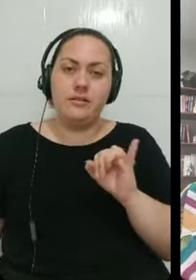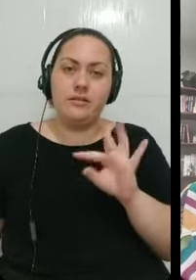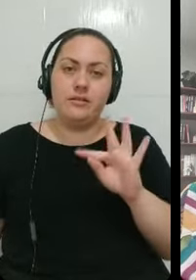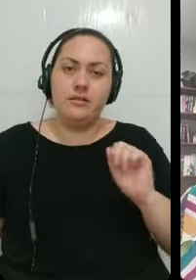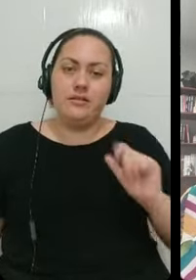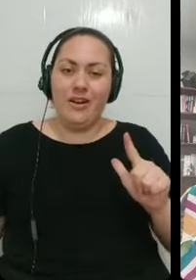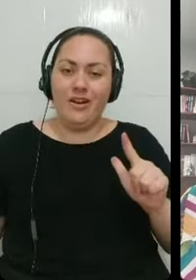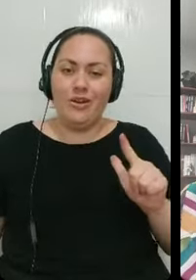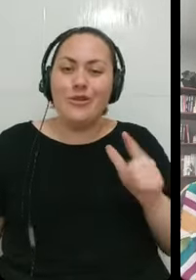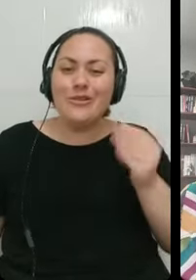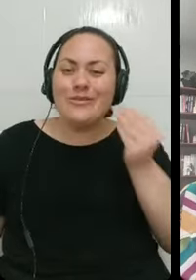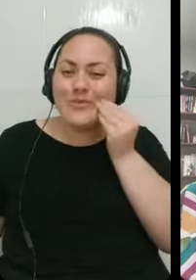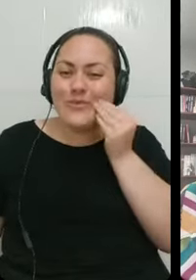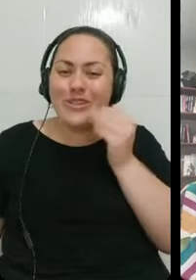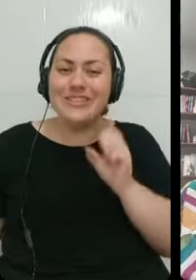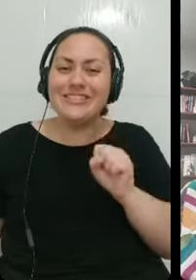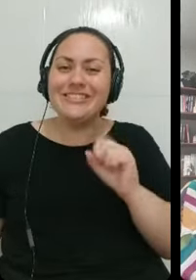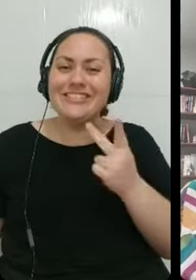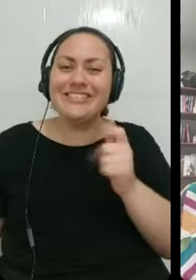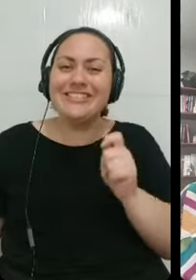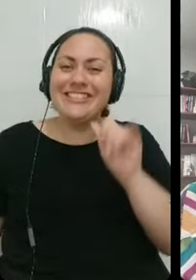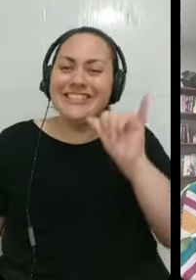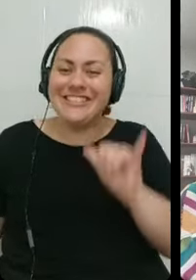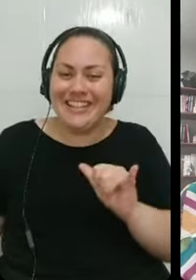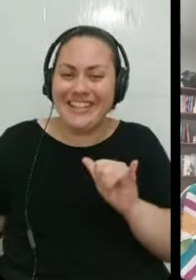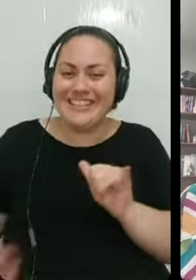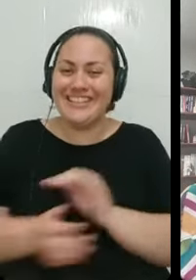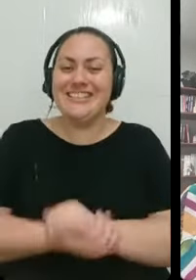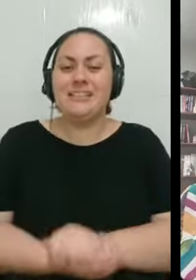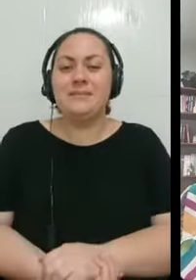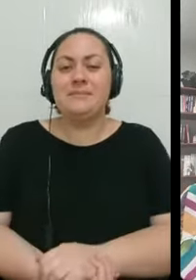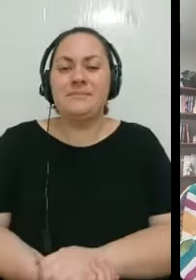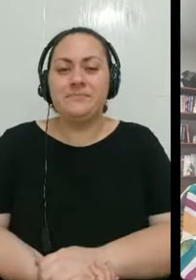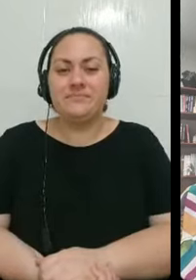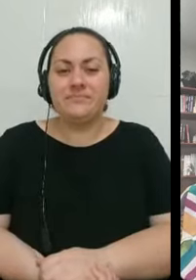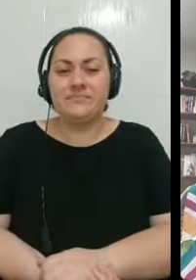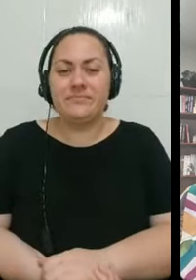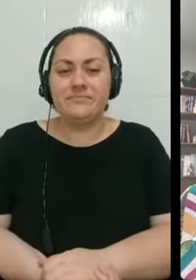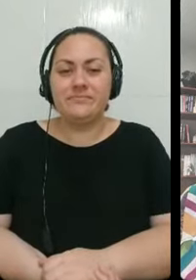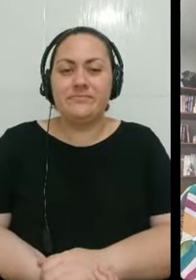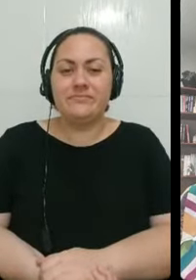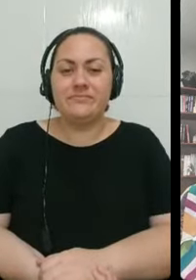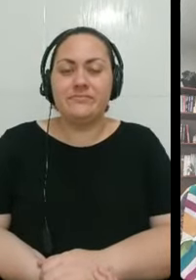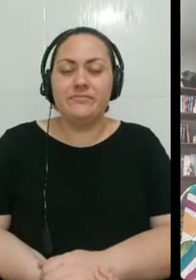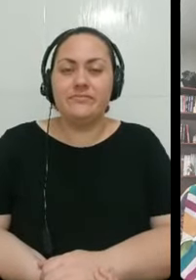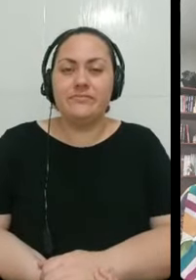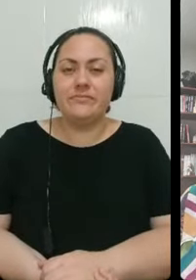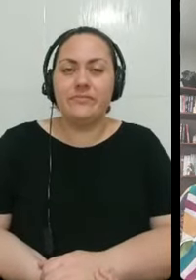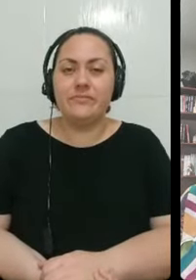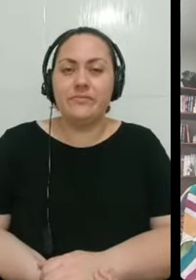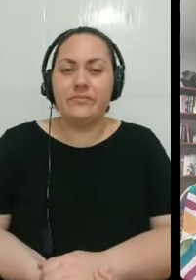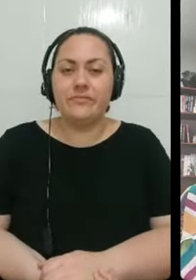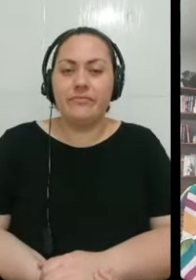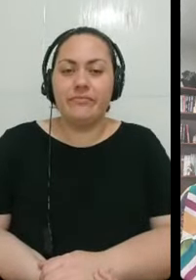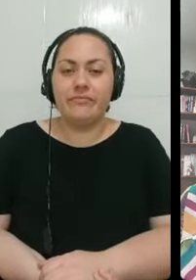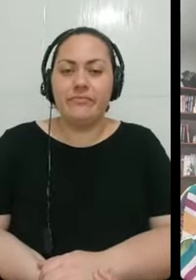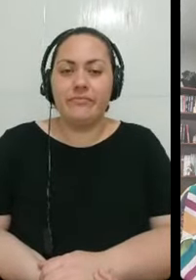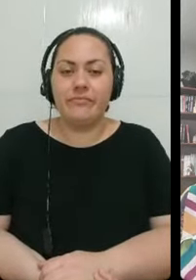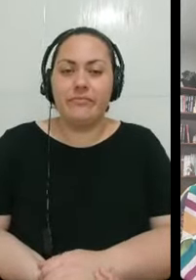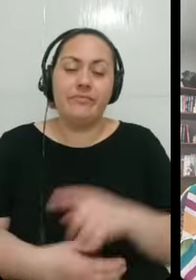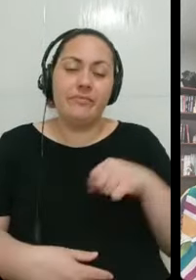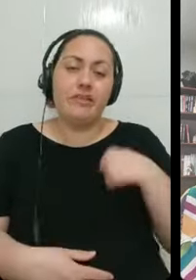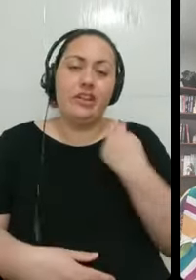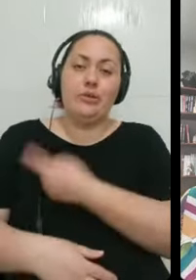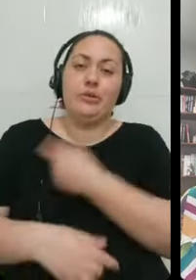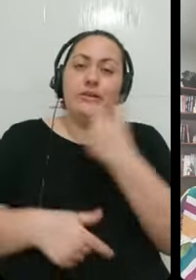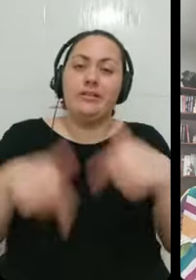Beijo, Chay. A gente também atua na Casa de